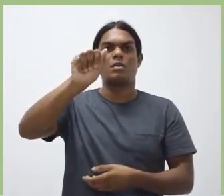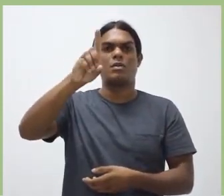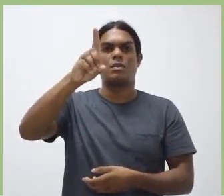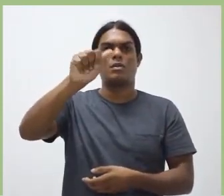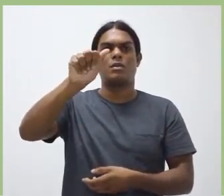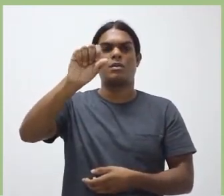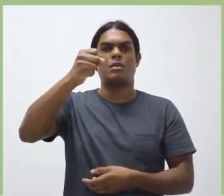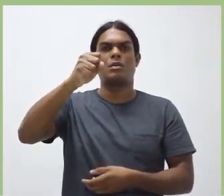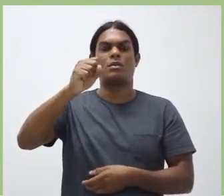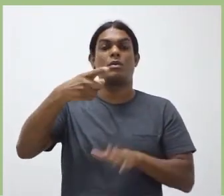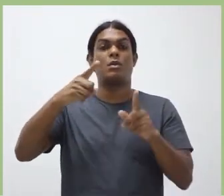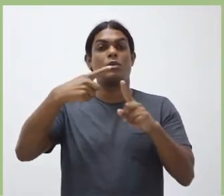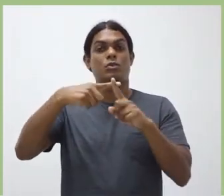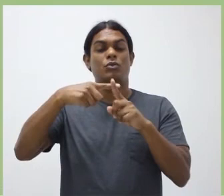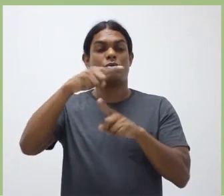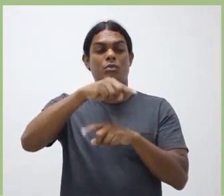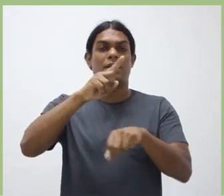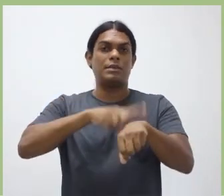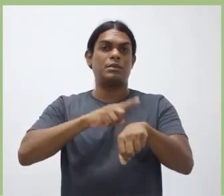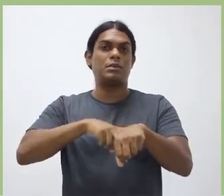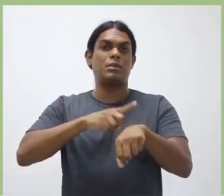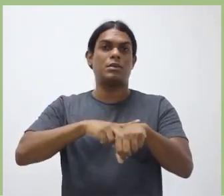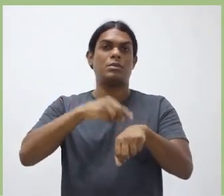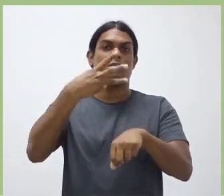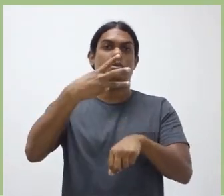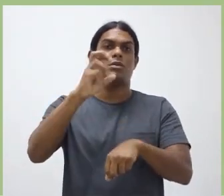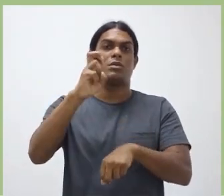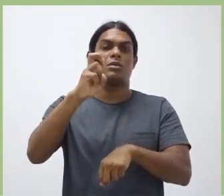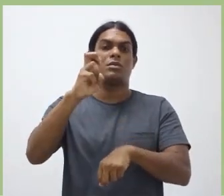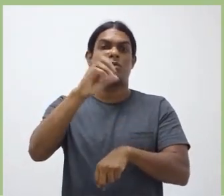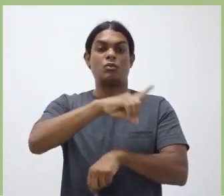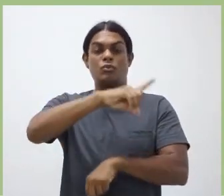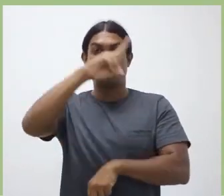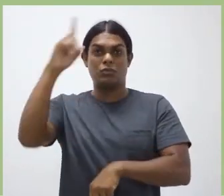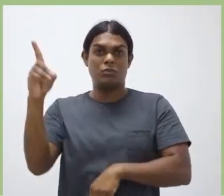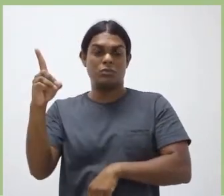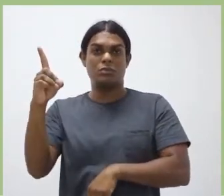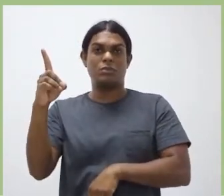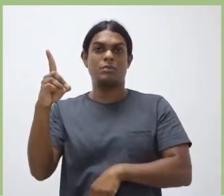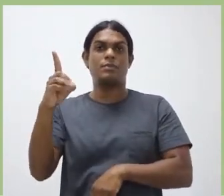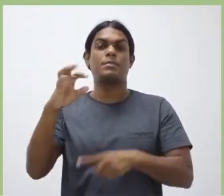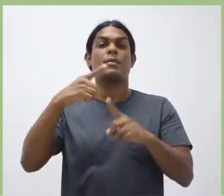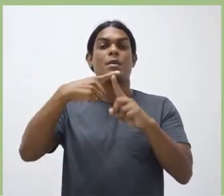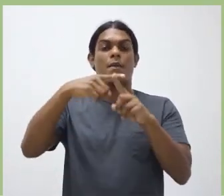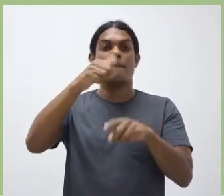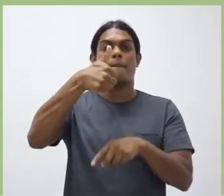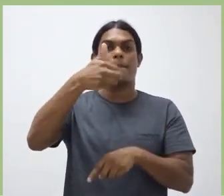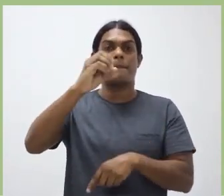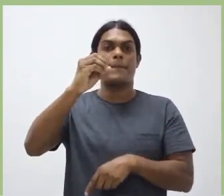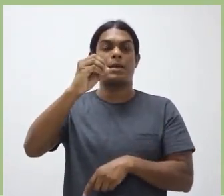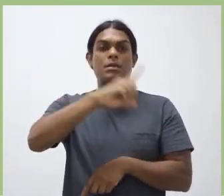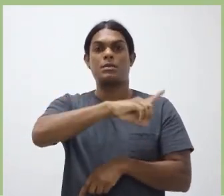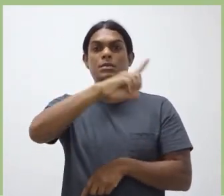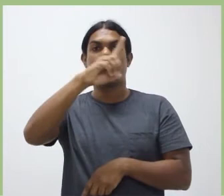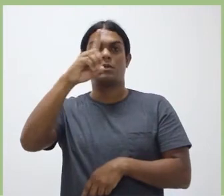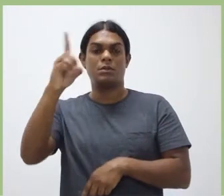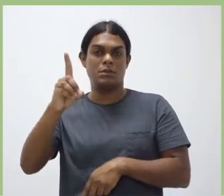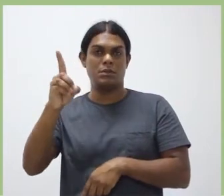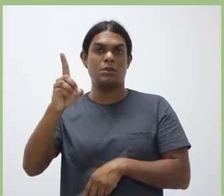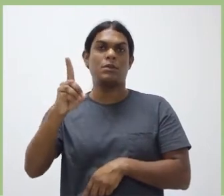Some-se a este tempo de transporte de 35 dias, 10 dias referentes